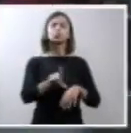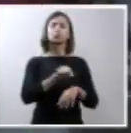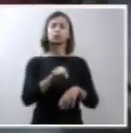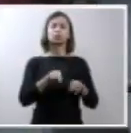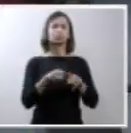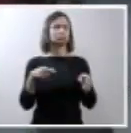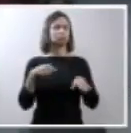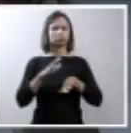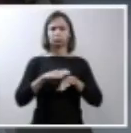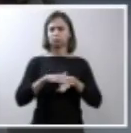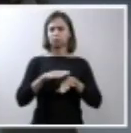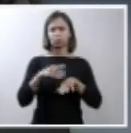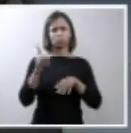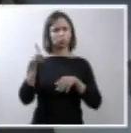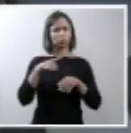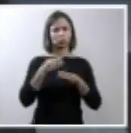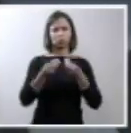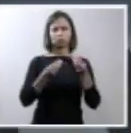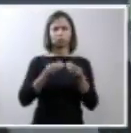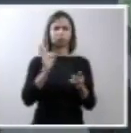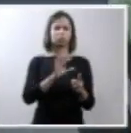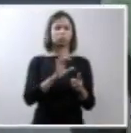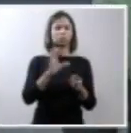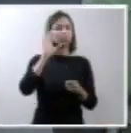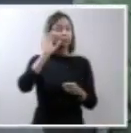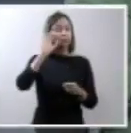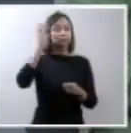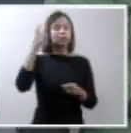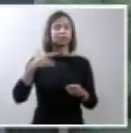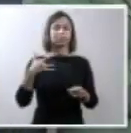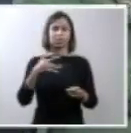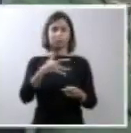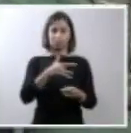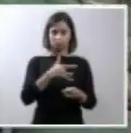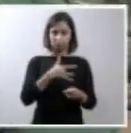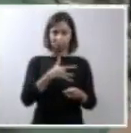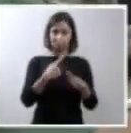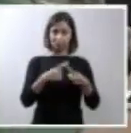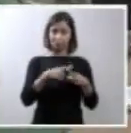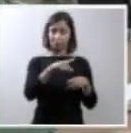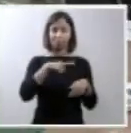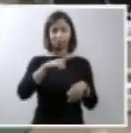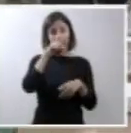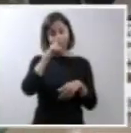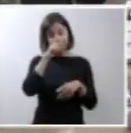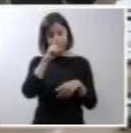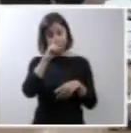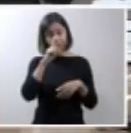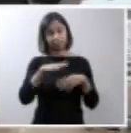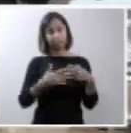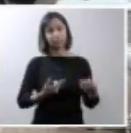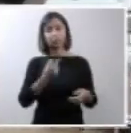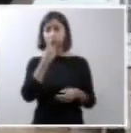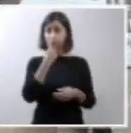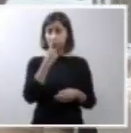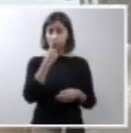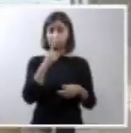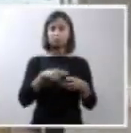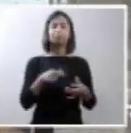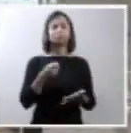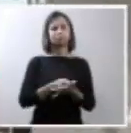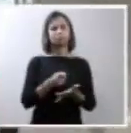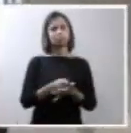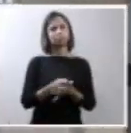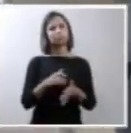privada não cabendo ao estado a interferência em questões relacionadas à decisões sobre a saúde quando essa é colocada em risco e a